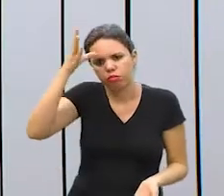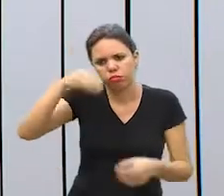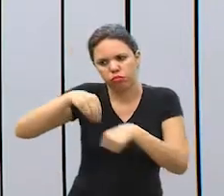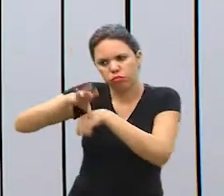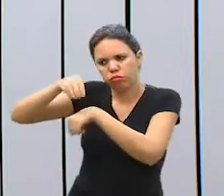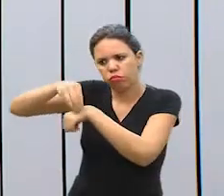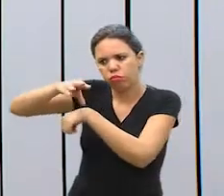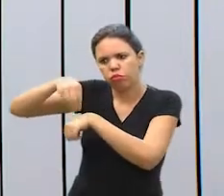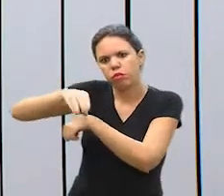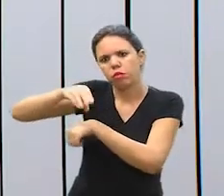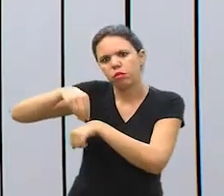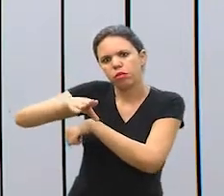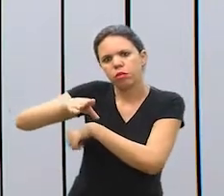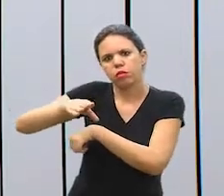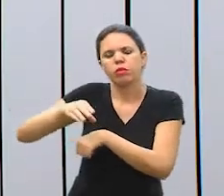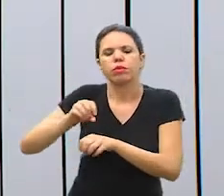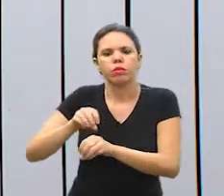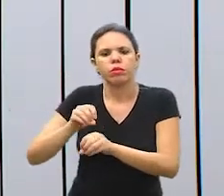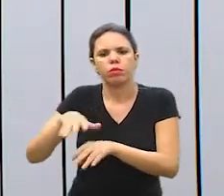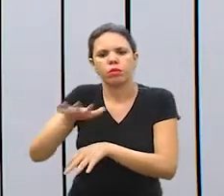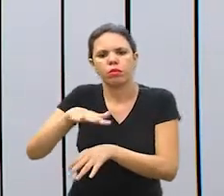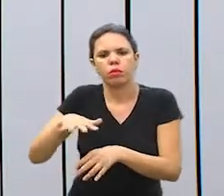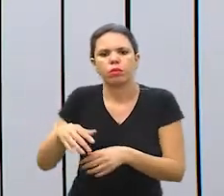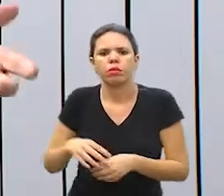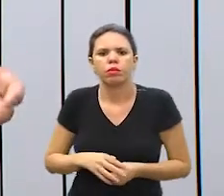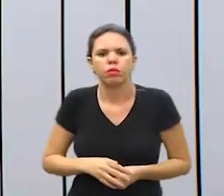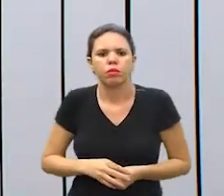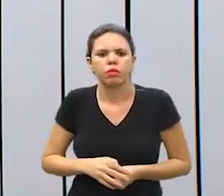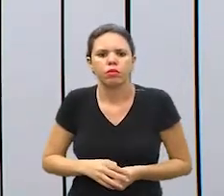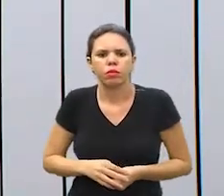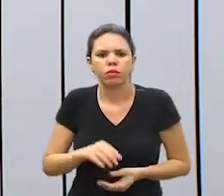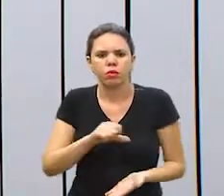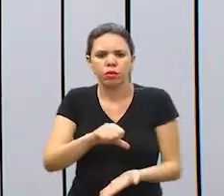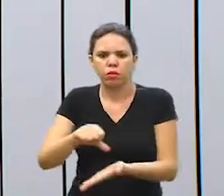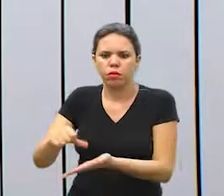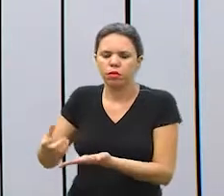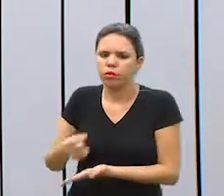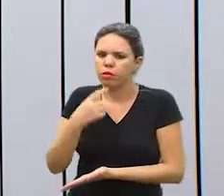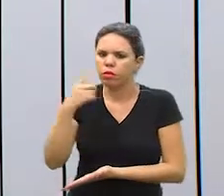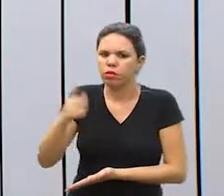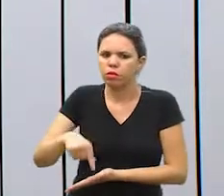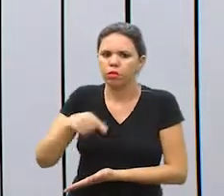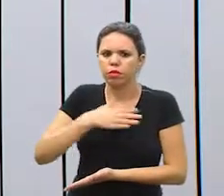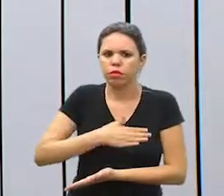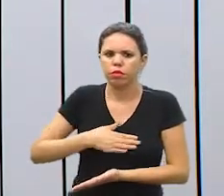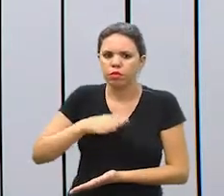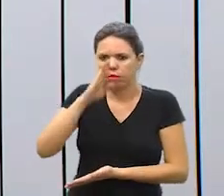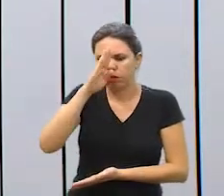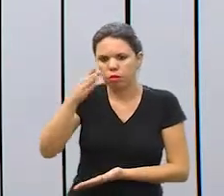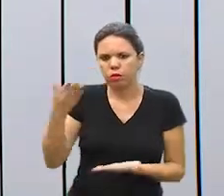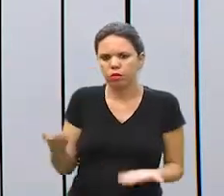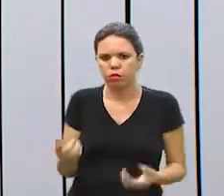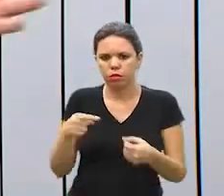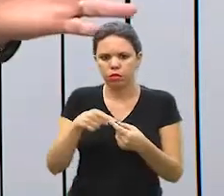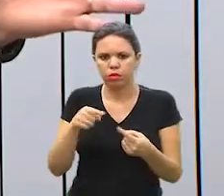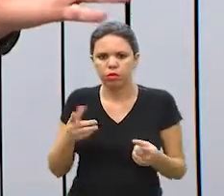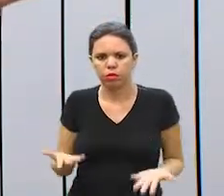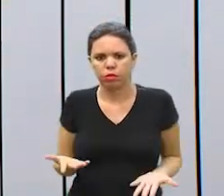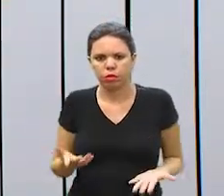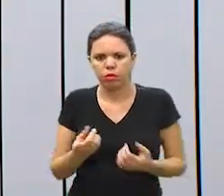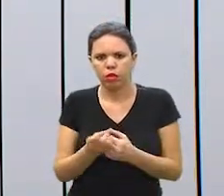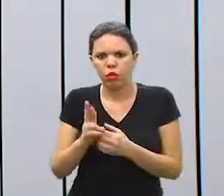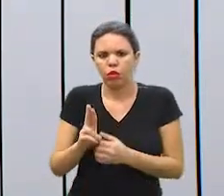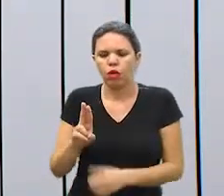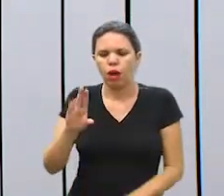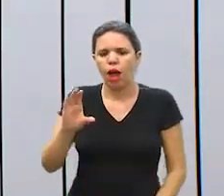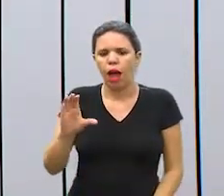leva esses ensinamentos para suas regiões. Então, Campinas é privilegiada nesse sentido. E quando a doutora